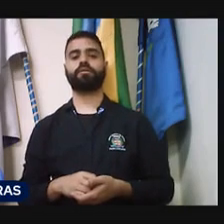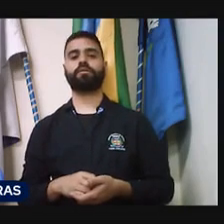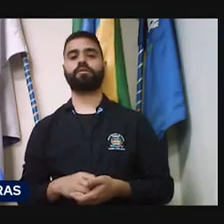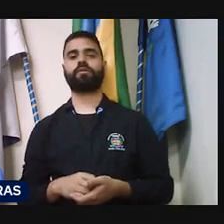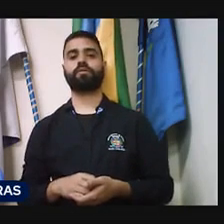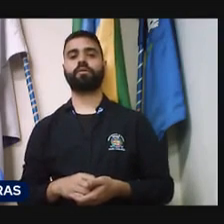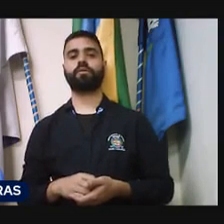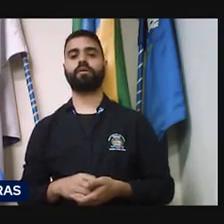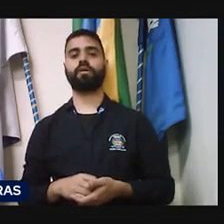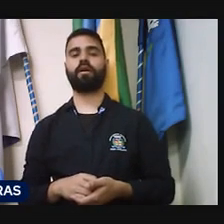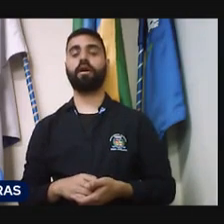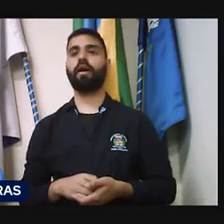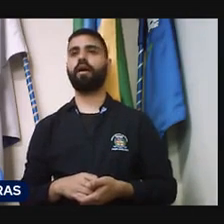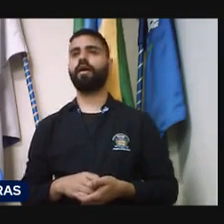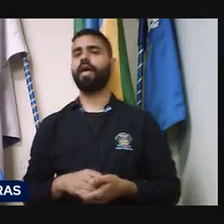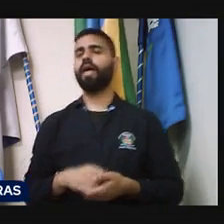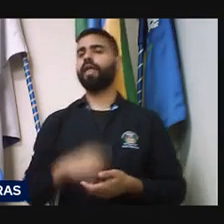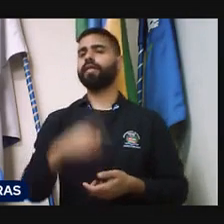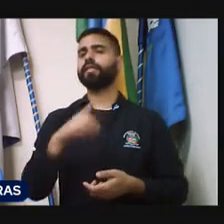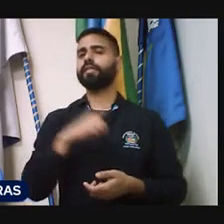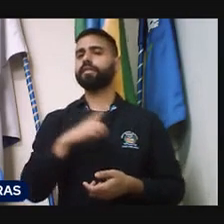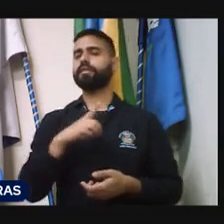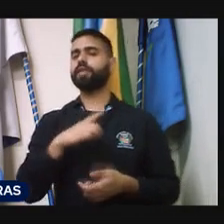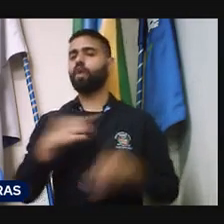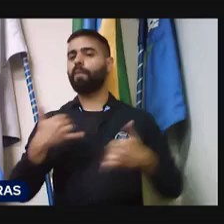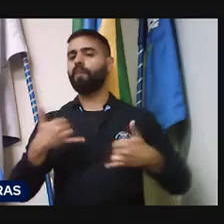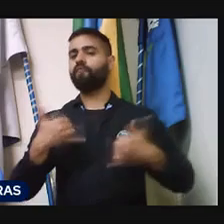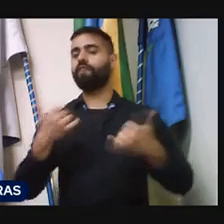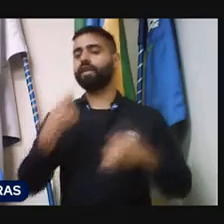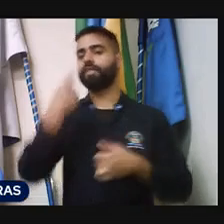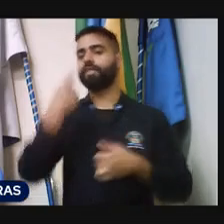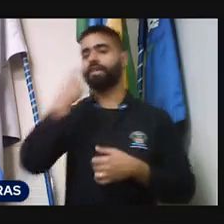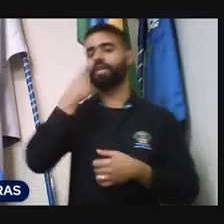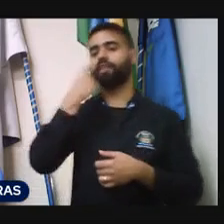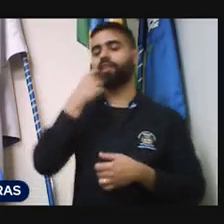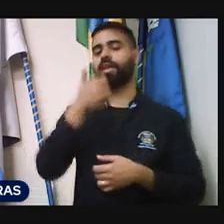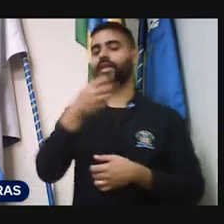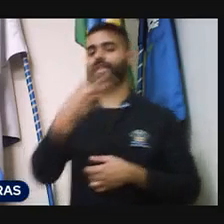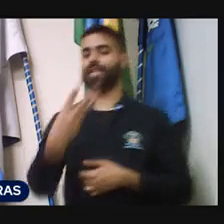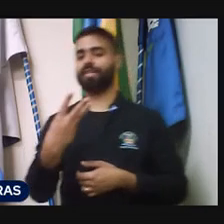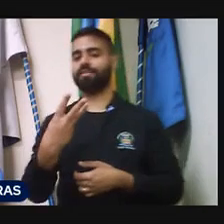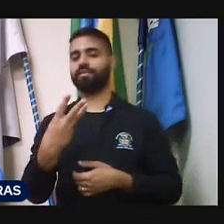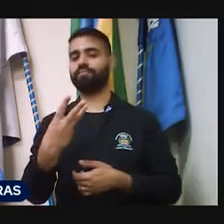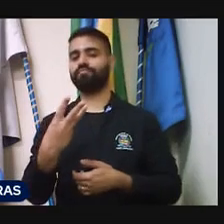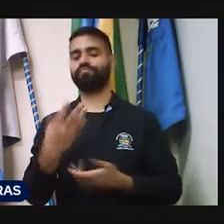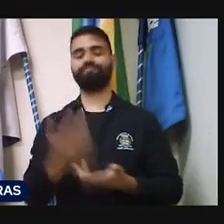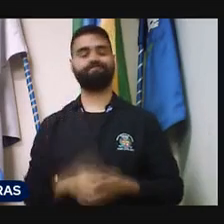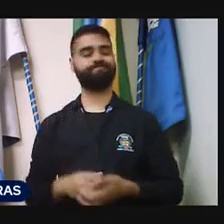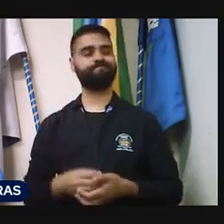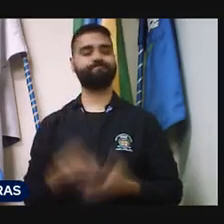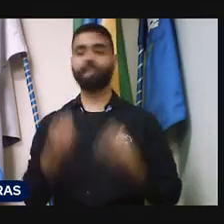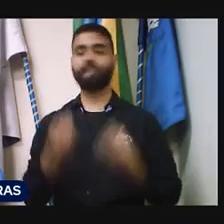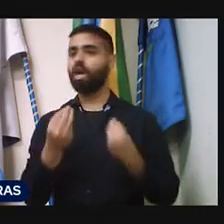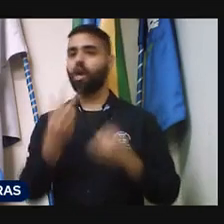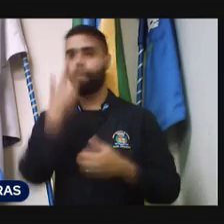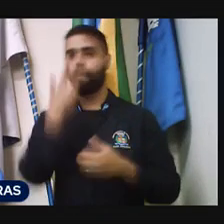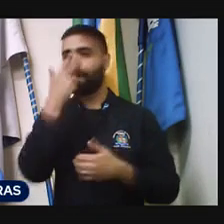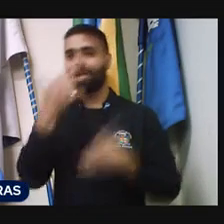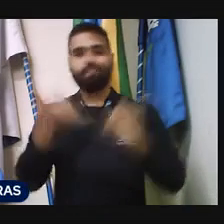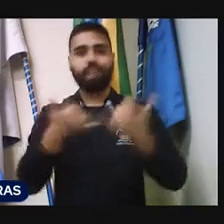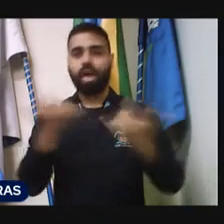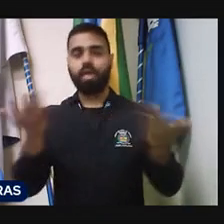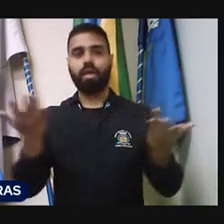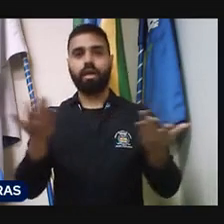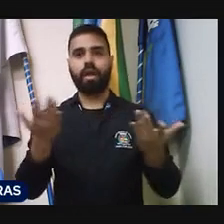teremos uma festa sexta-feira Treze Não poderia ser melhor vocês estão de brincadeira comigo só pode